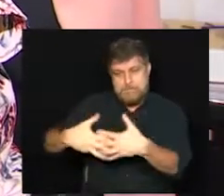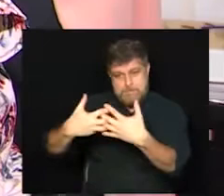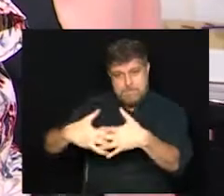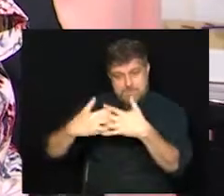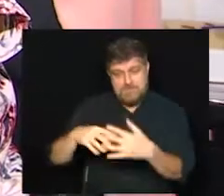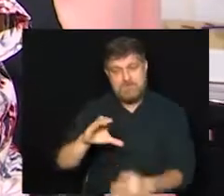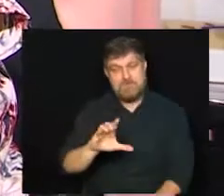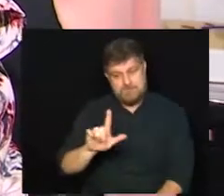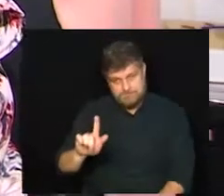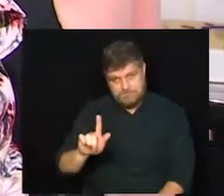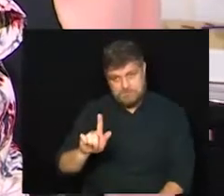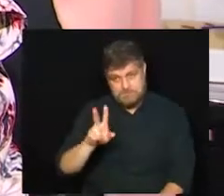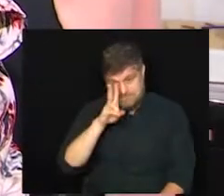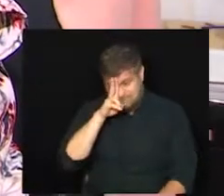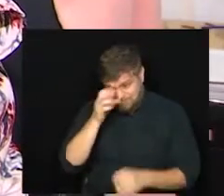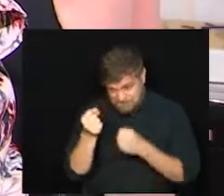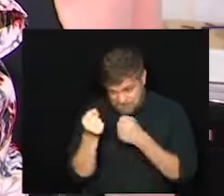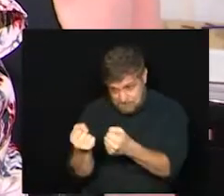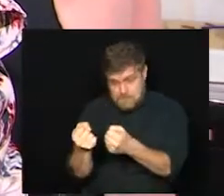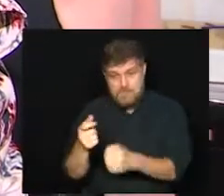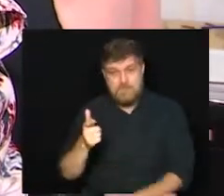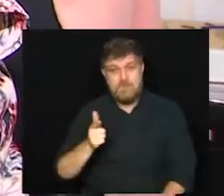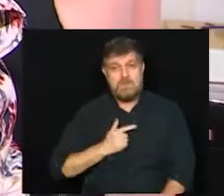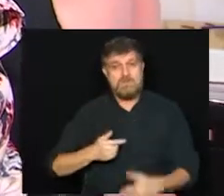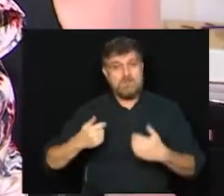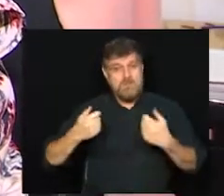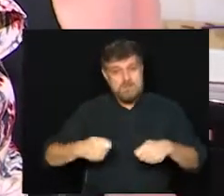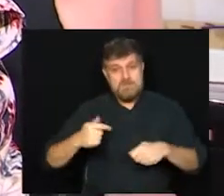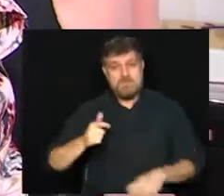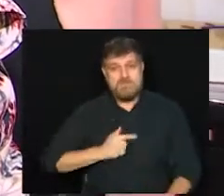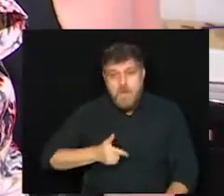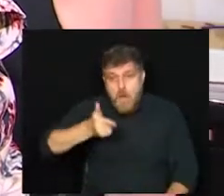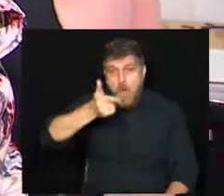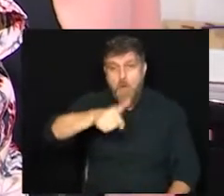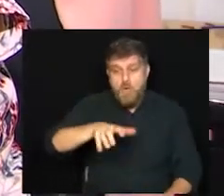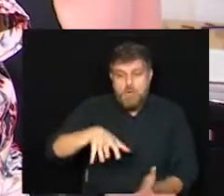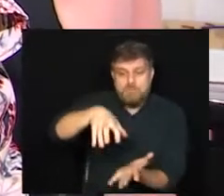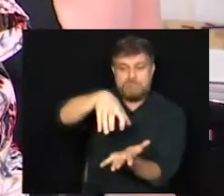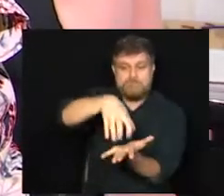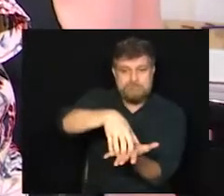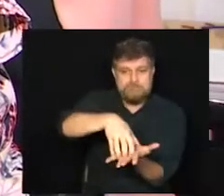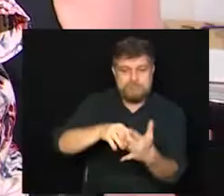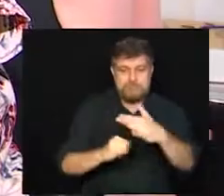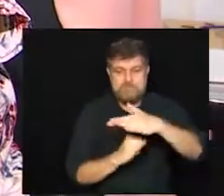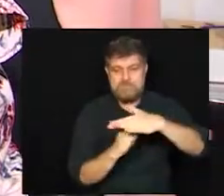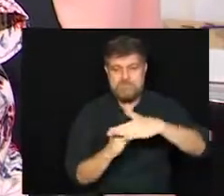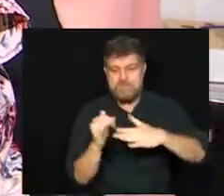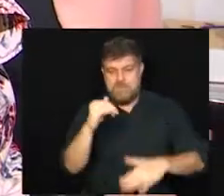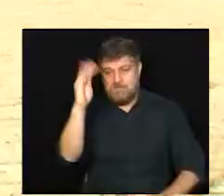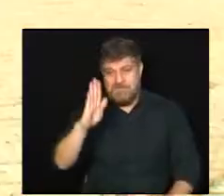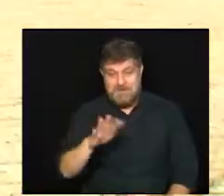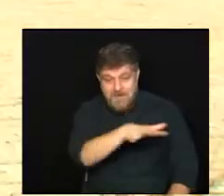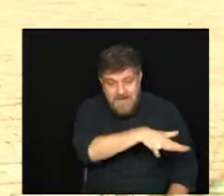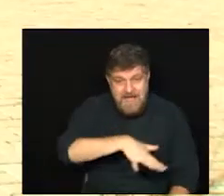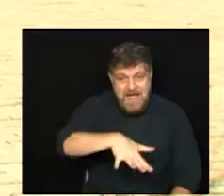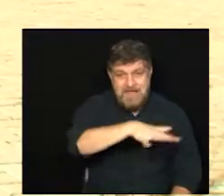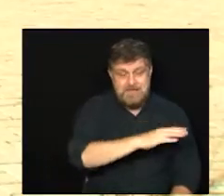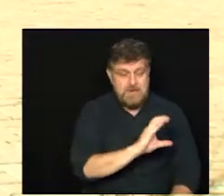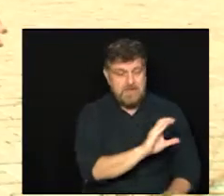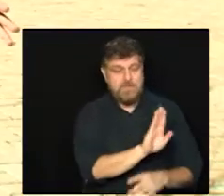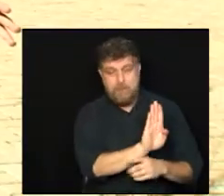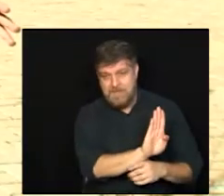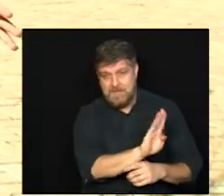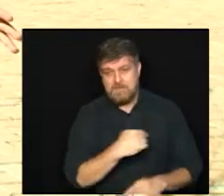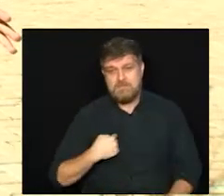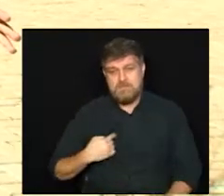Campo Grande e a gente precisa trazer mais um campus para cá, que é na região do Campo Belo também. O